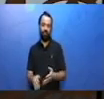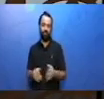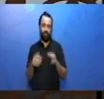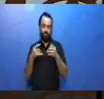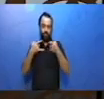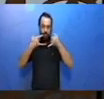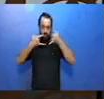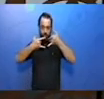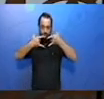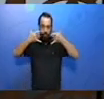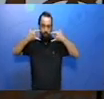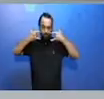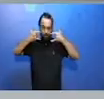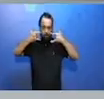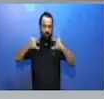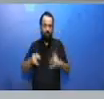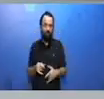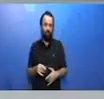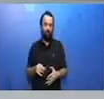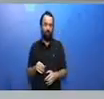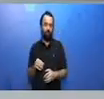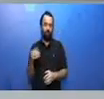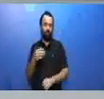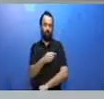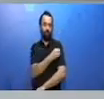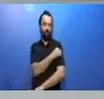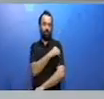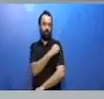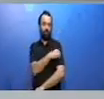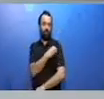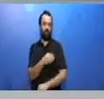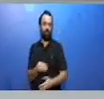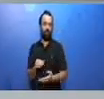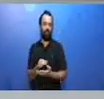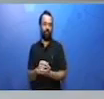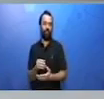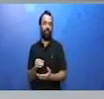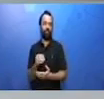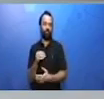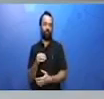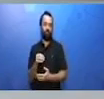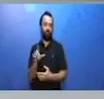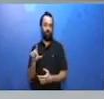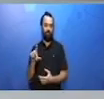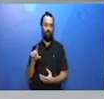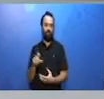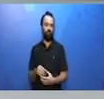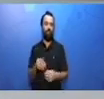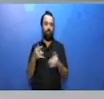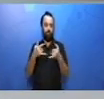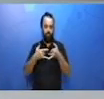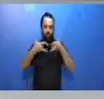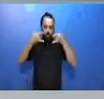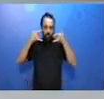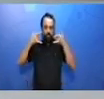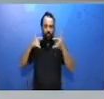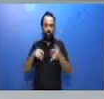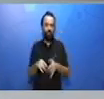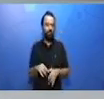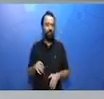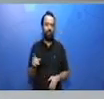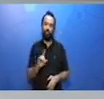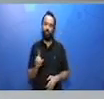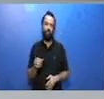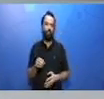a máscara. Lavar as mãos, eu uso álcool em gel, lavo com detergente, uso a máscara e não